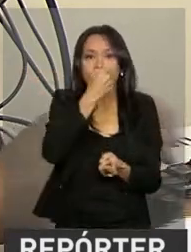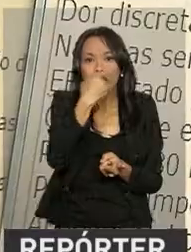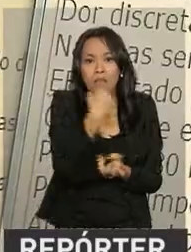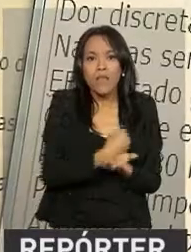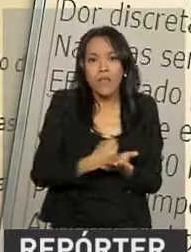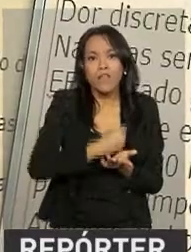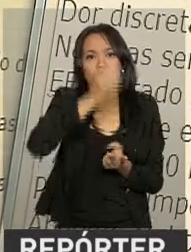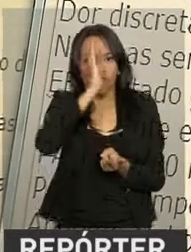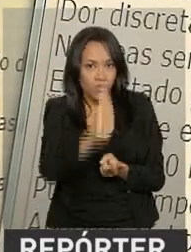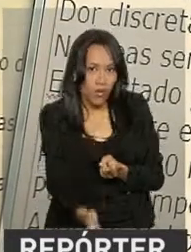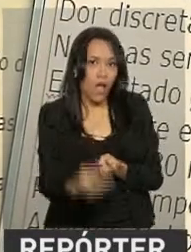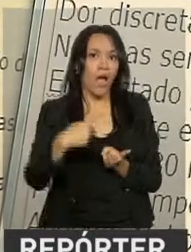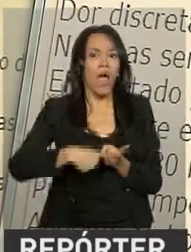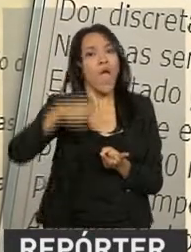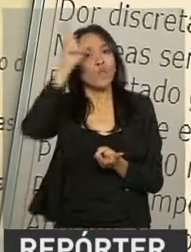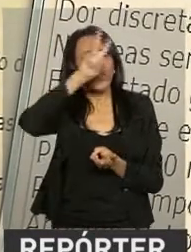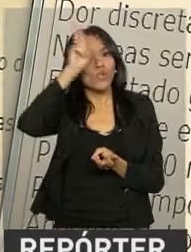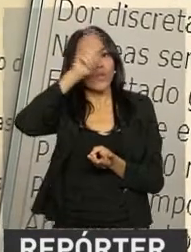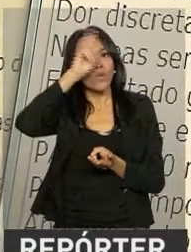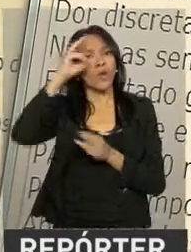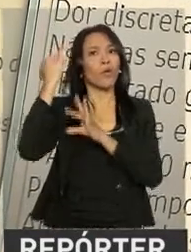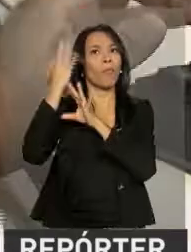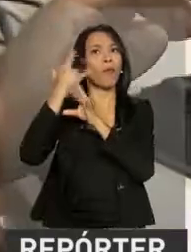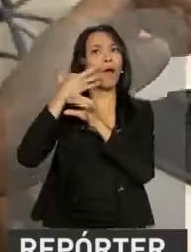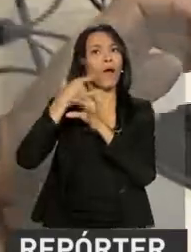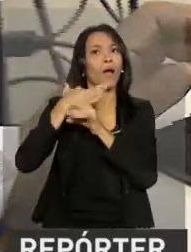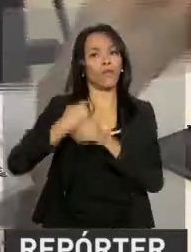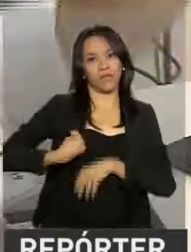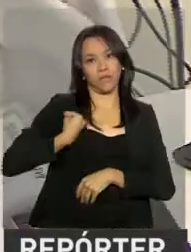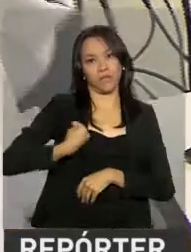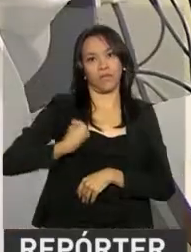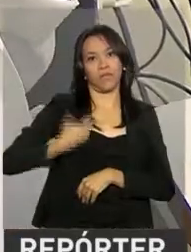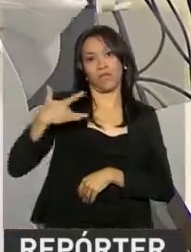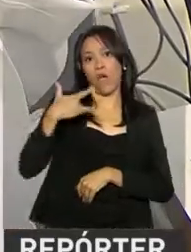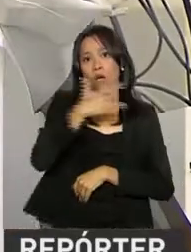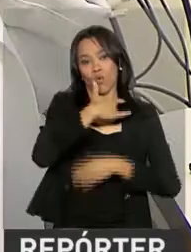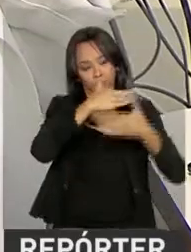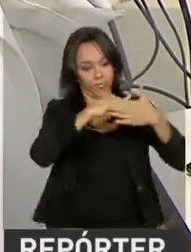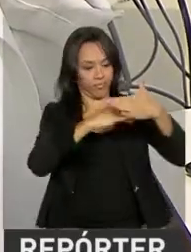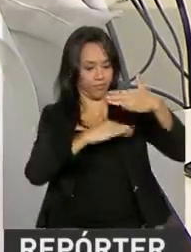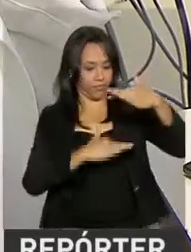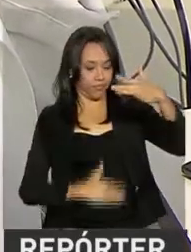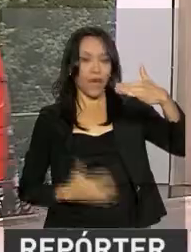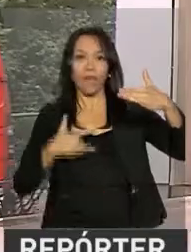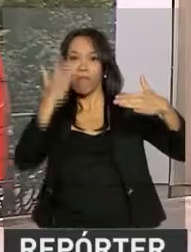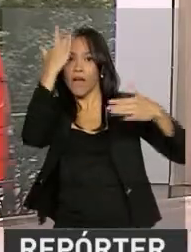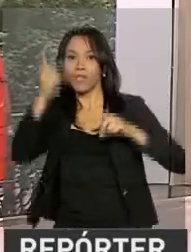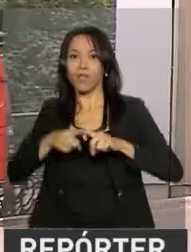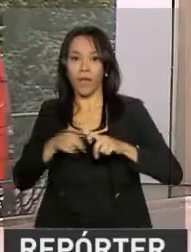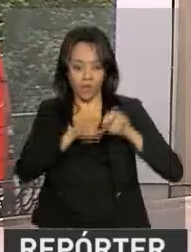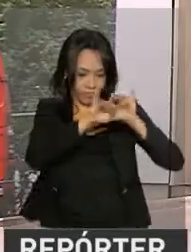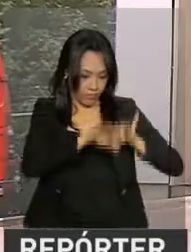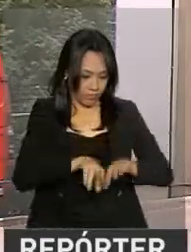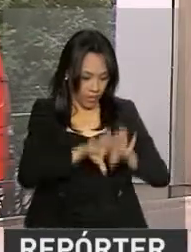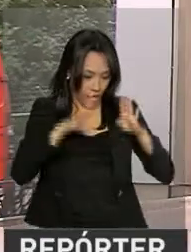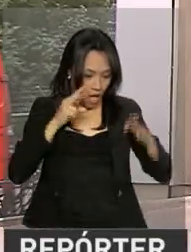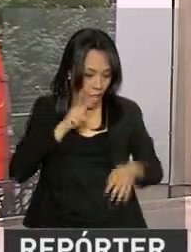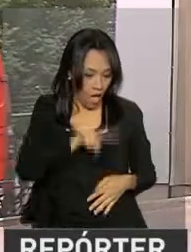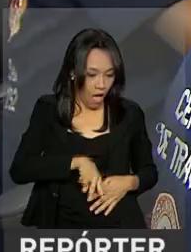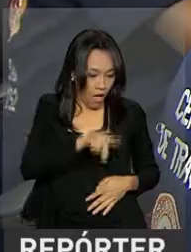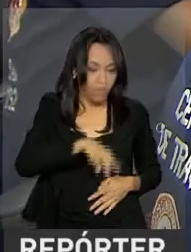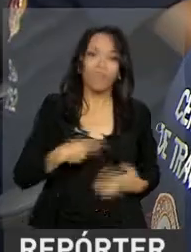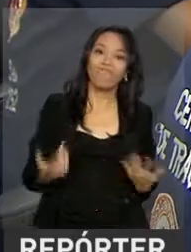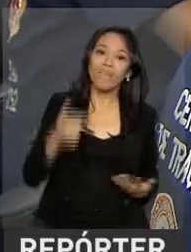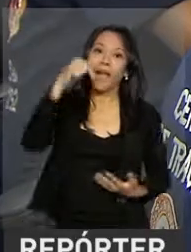um histórico da sua saúde que está à disposição do médico na hora da consulta no hospital de base de brasília